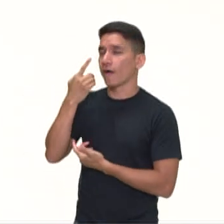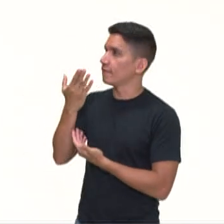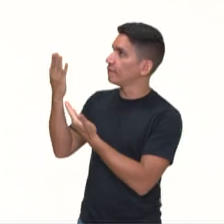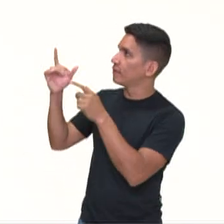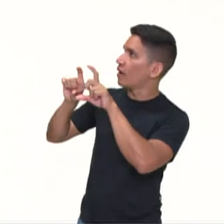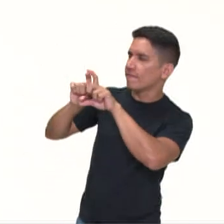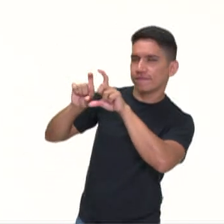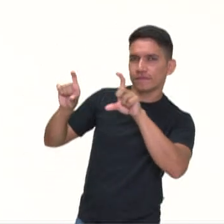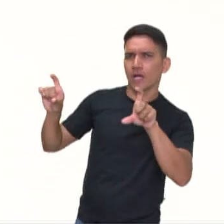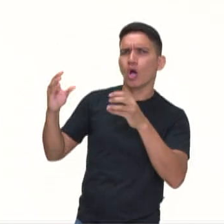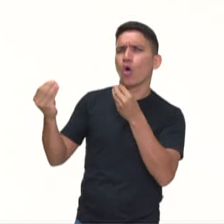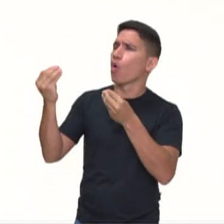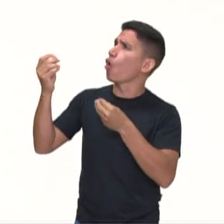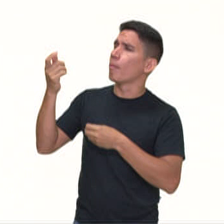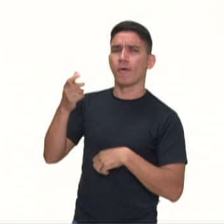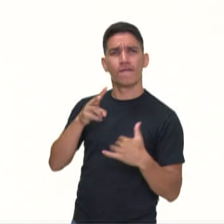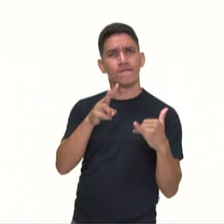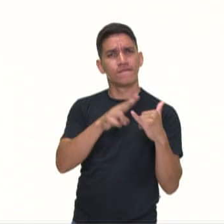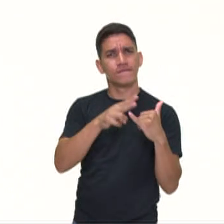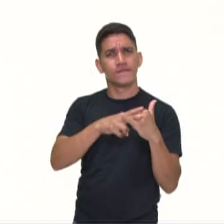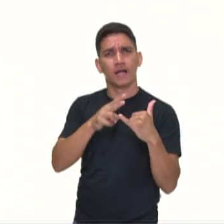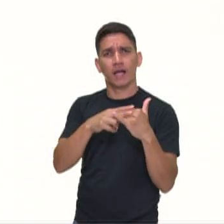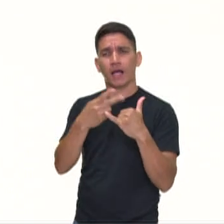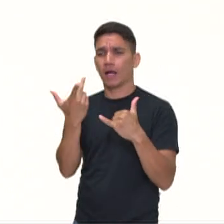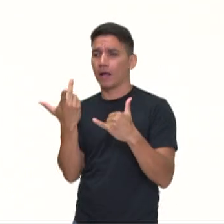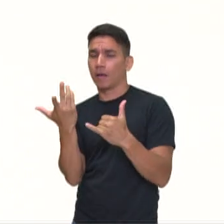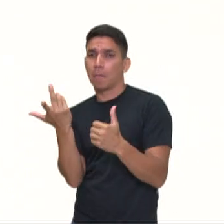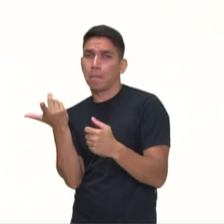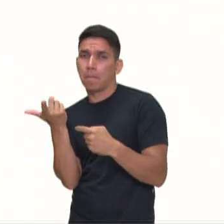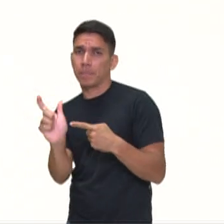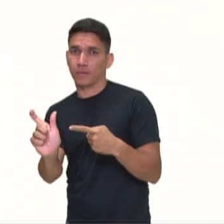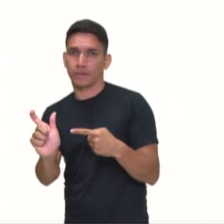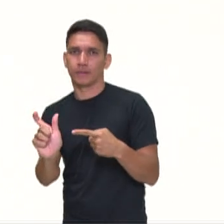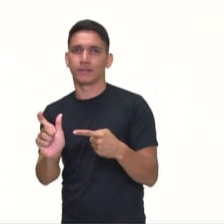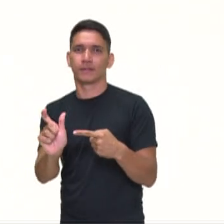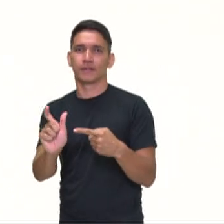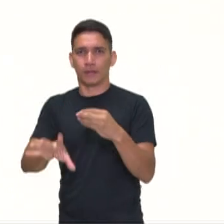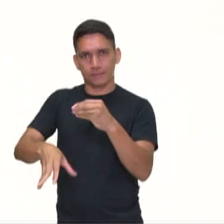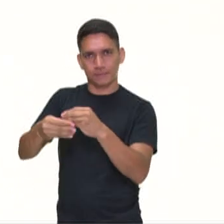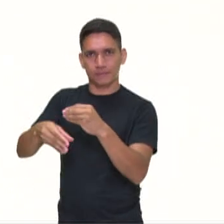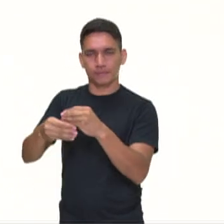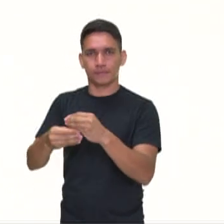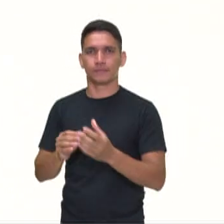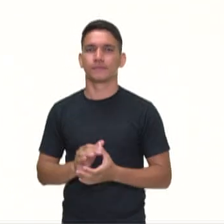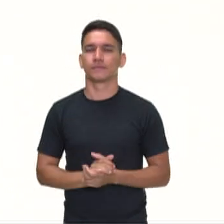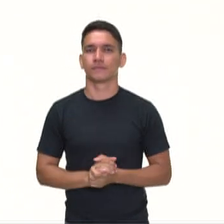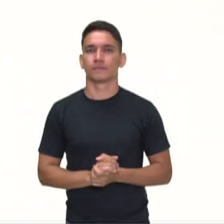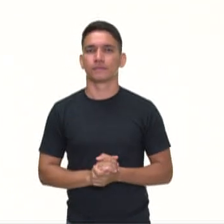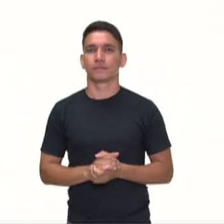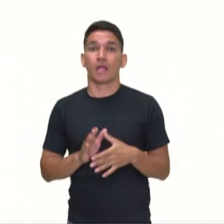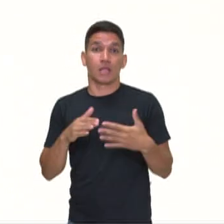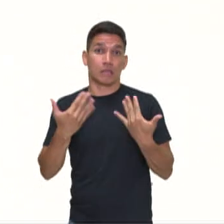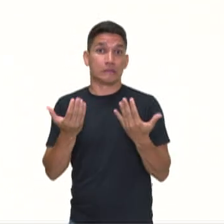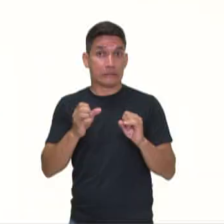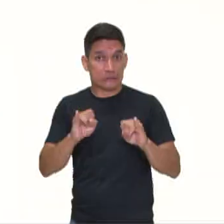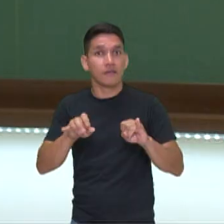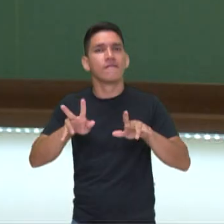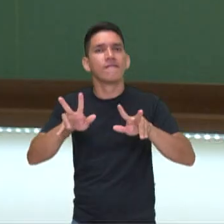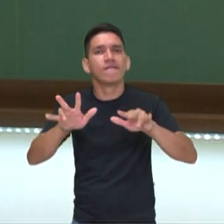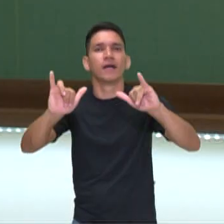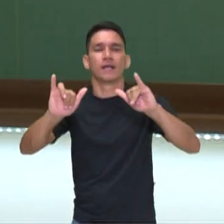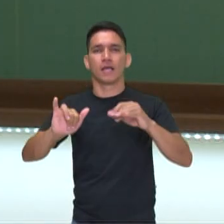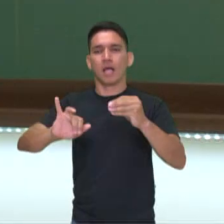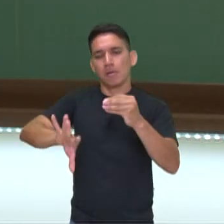he lunch at 1 o'clock, he the newspaper every day. Para preencher de forma